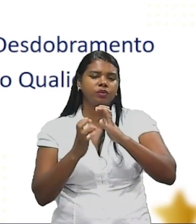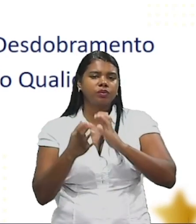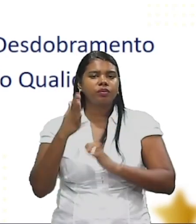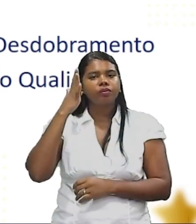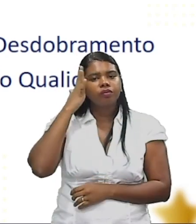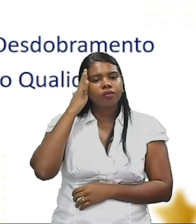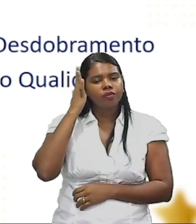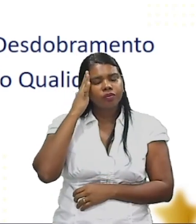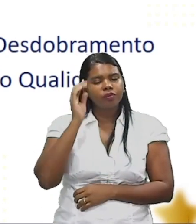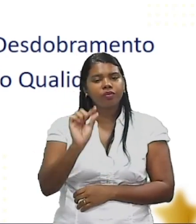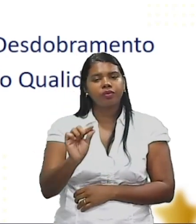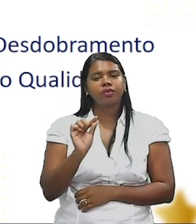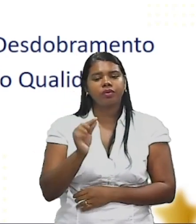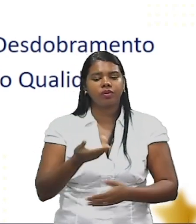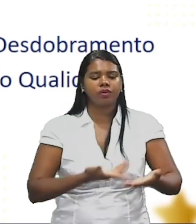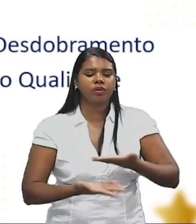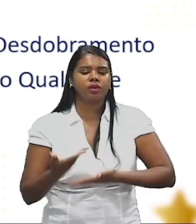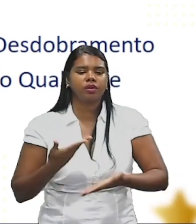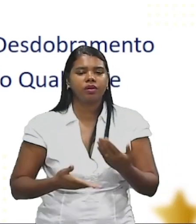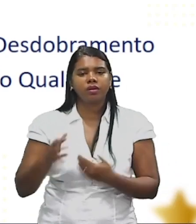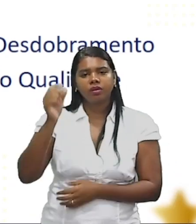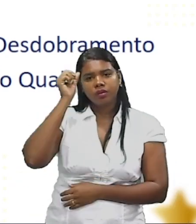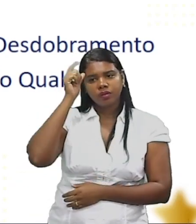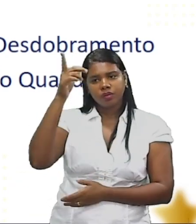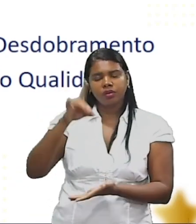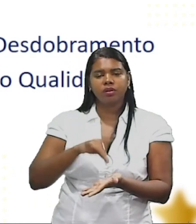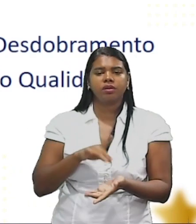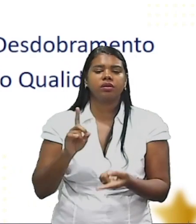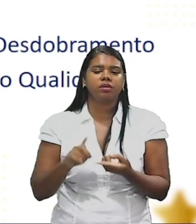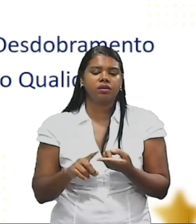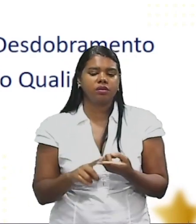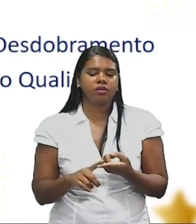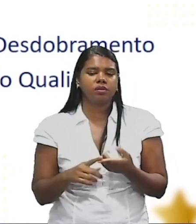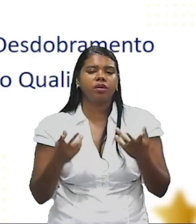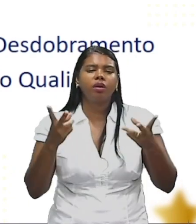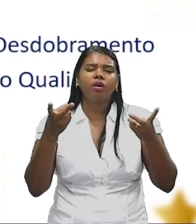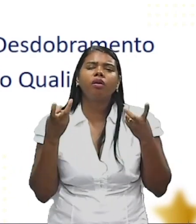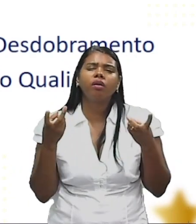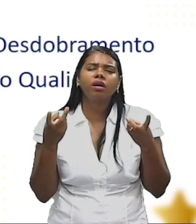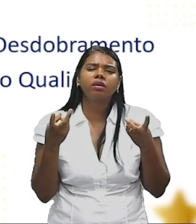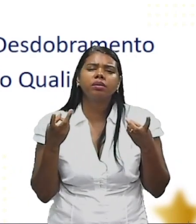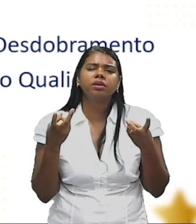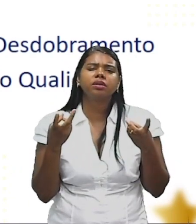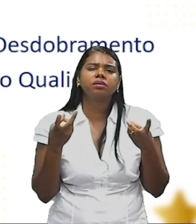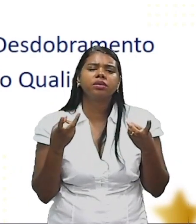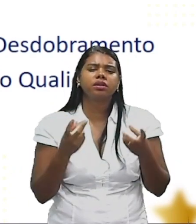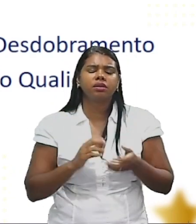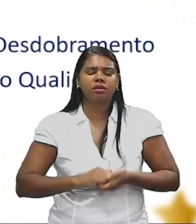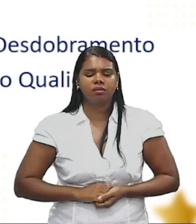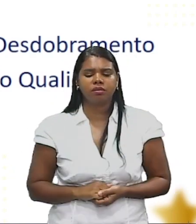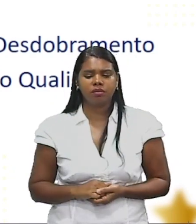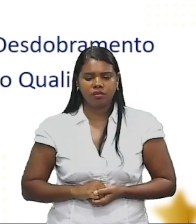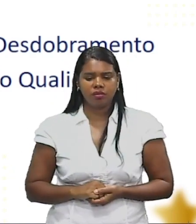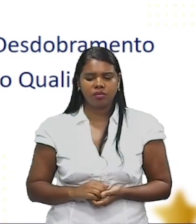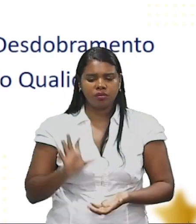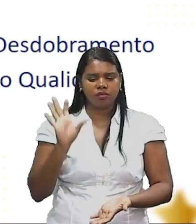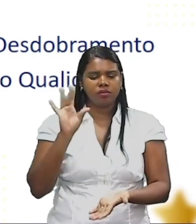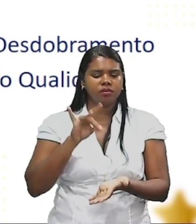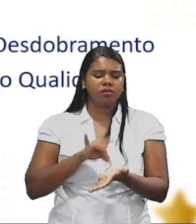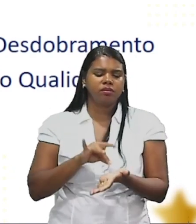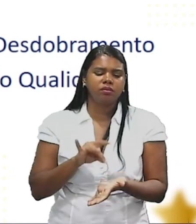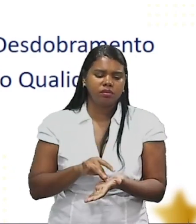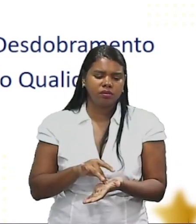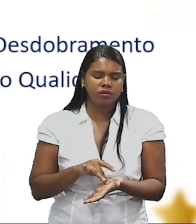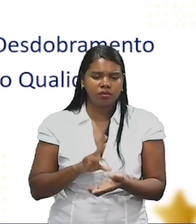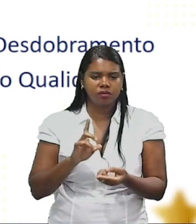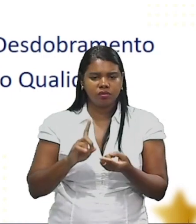O que seria um serviço ideal e qual é a percepção daquele serviço. Então, na verdade, essa ferramenta